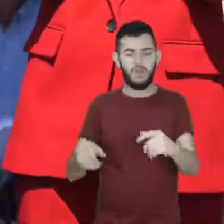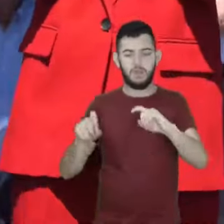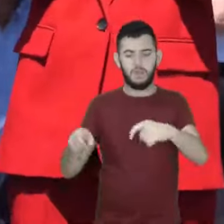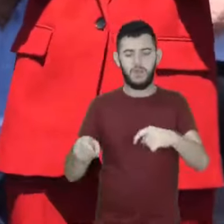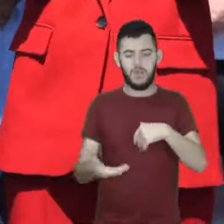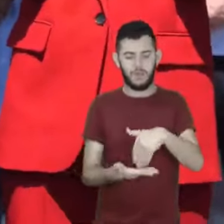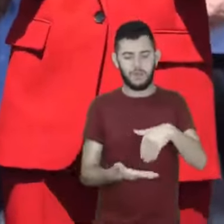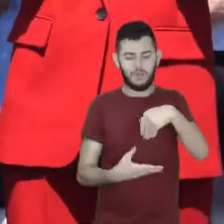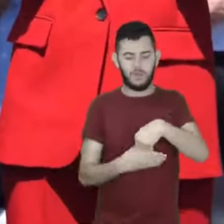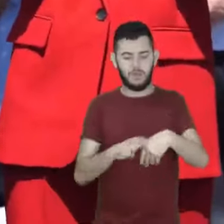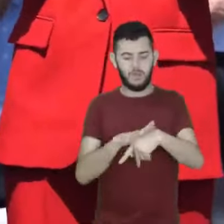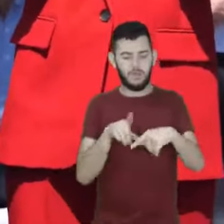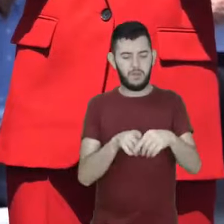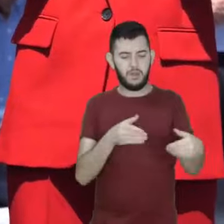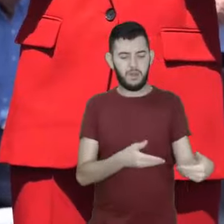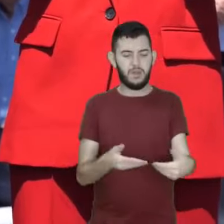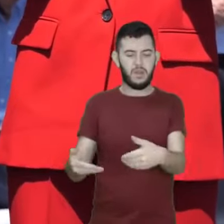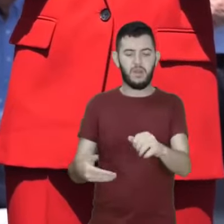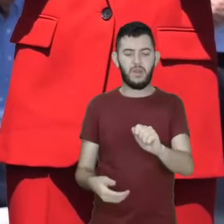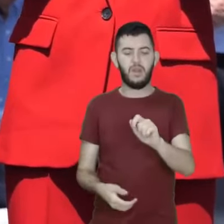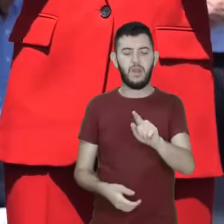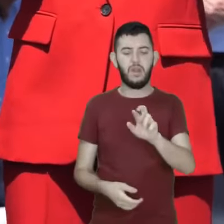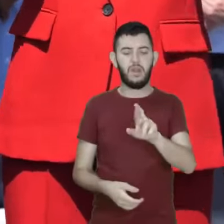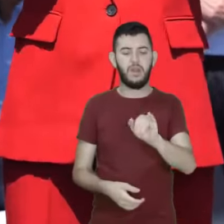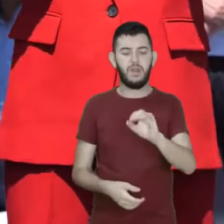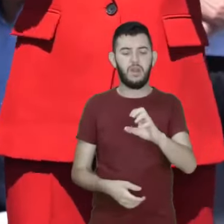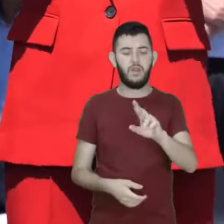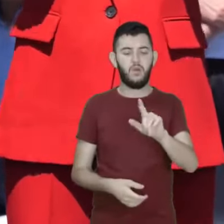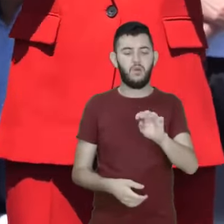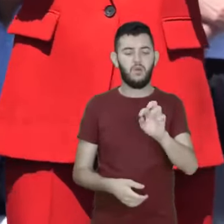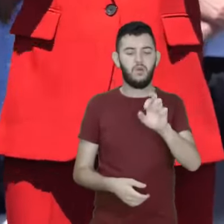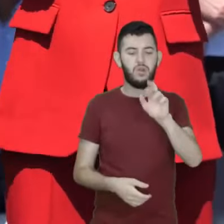gente vai criar o Ministério da Cultura.